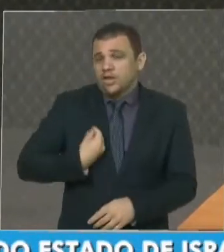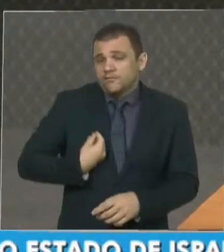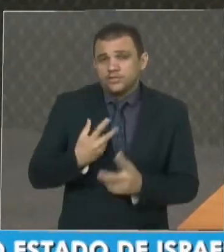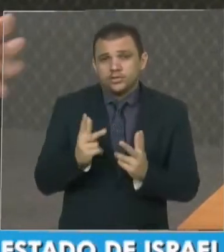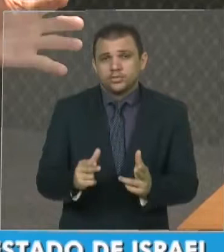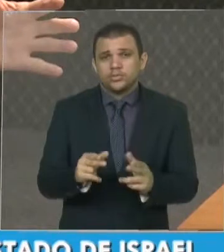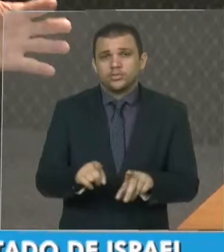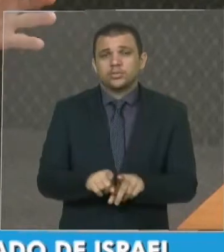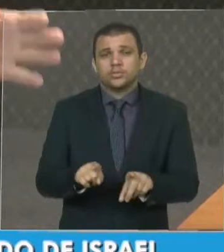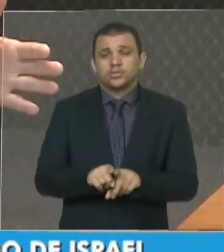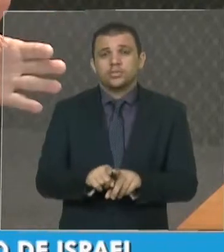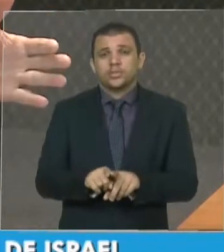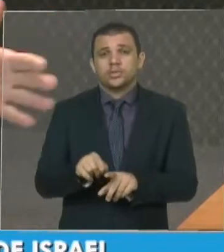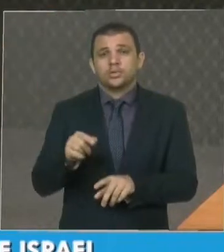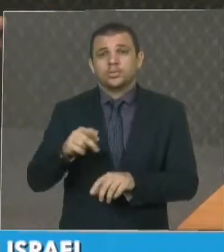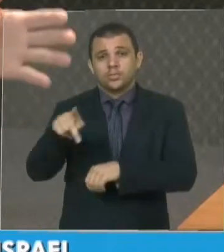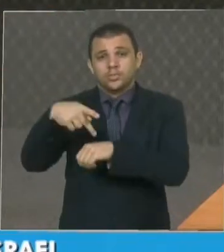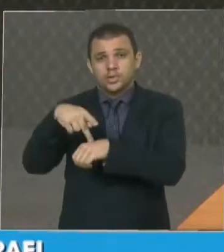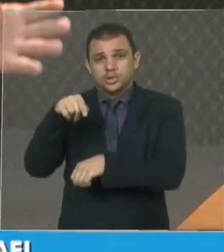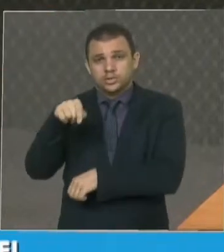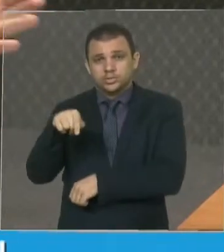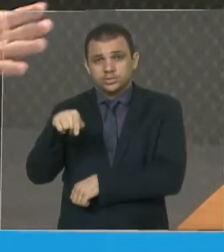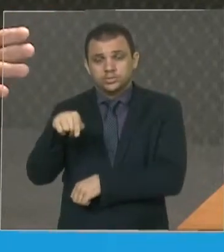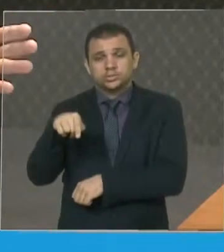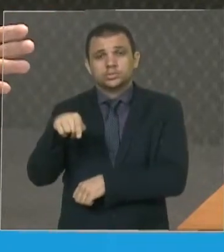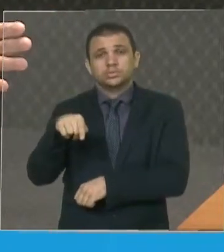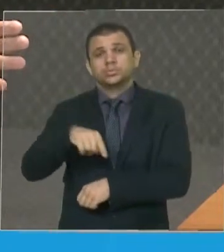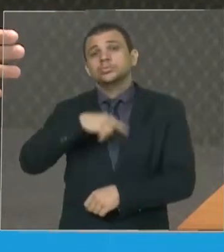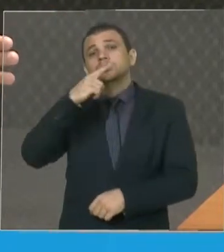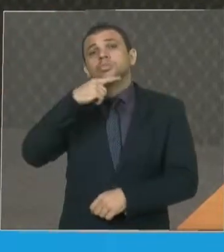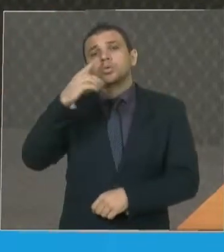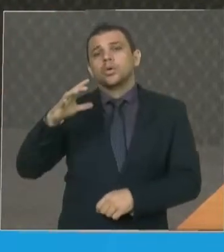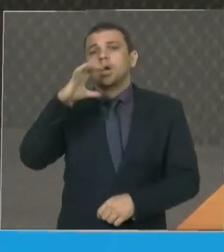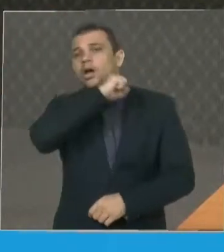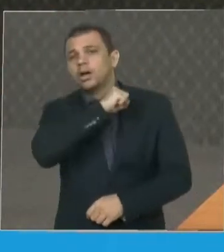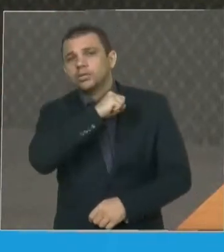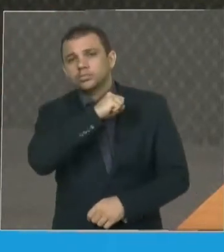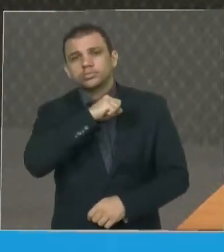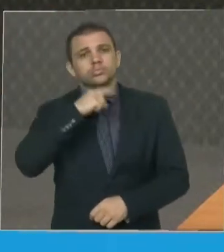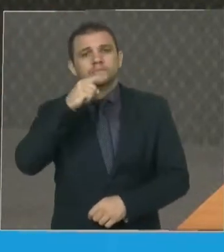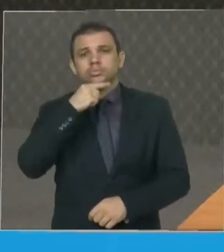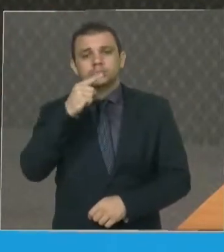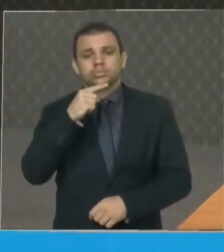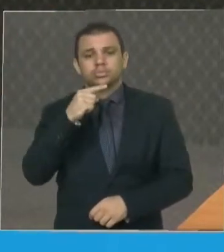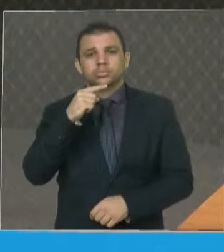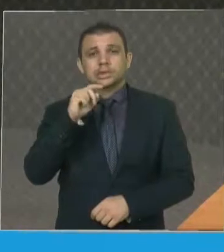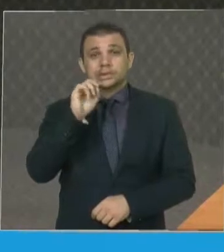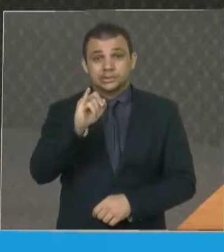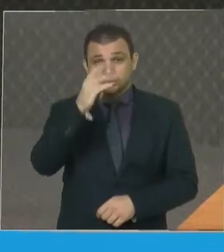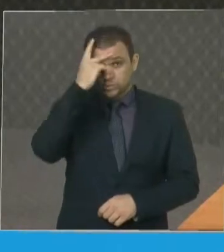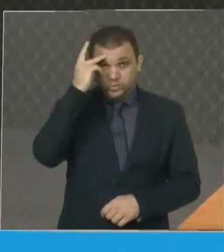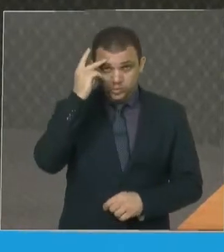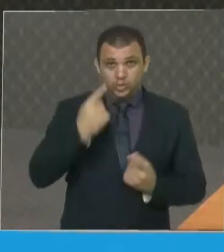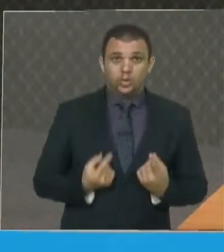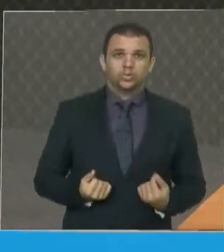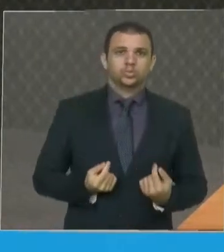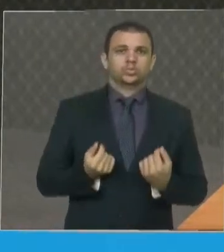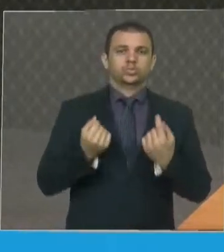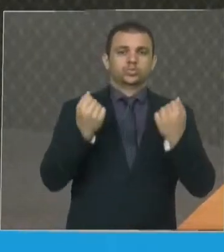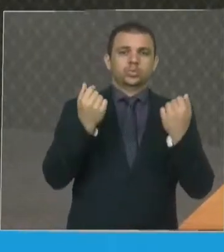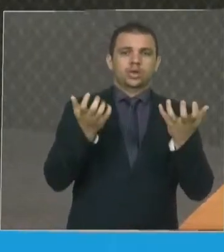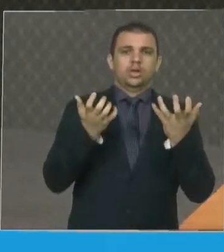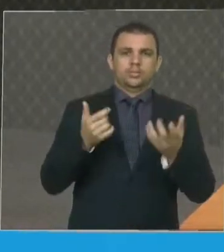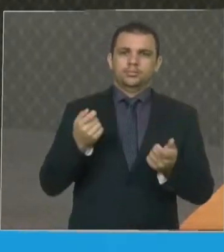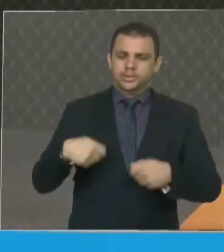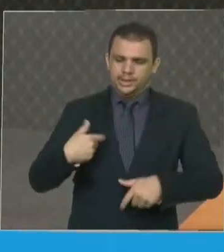Estado, tem tempo. Nada vai ser rapidamente. Para ser milionário, precisa trabalhar muito.